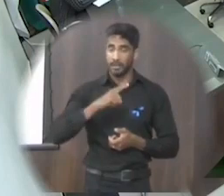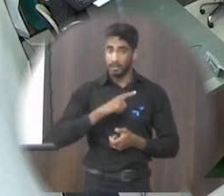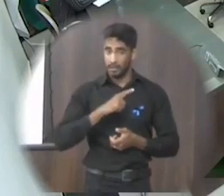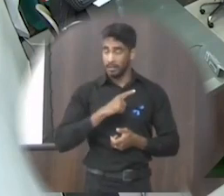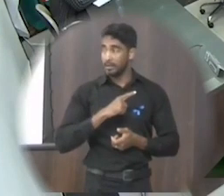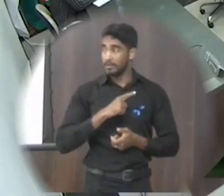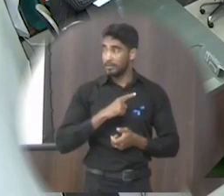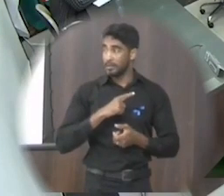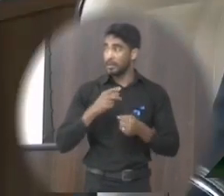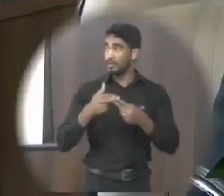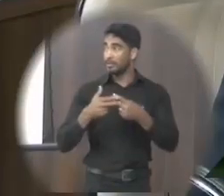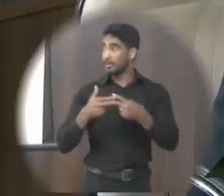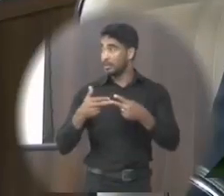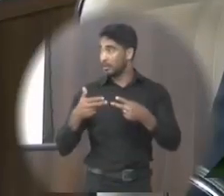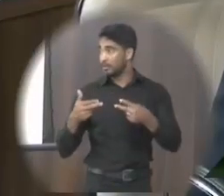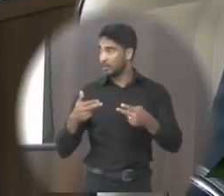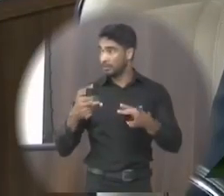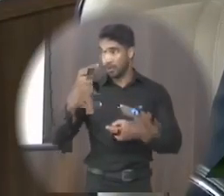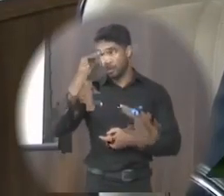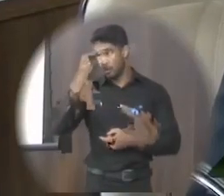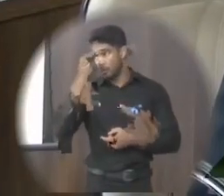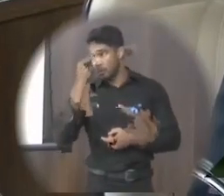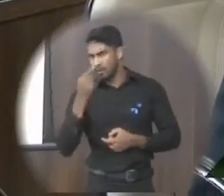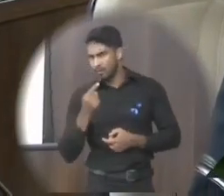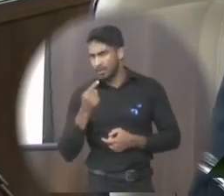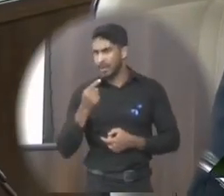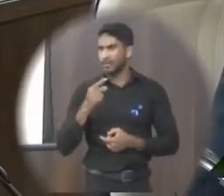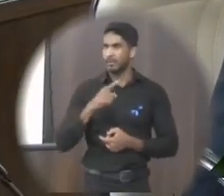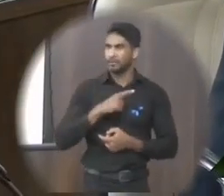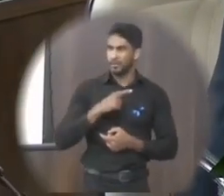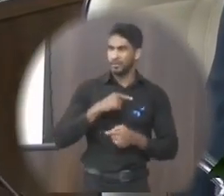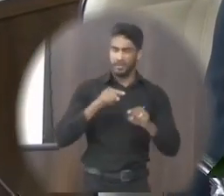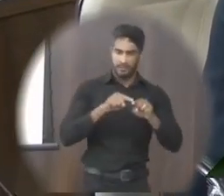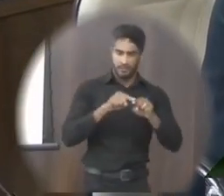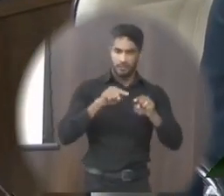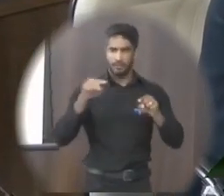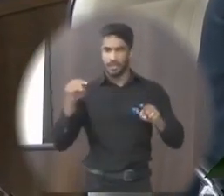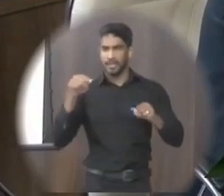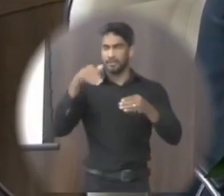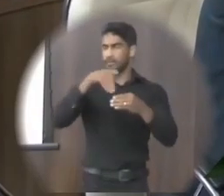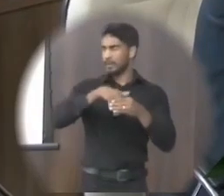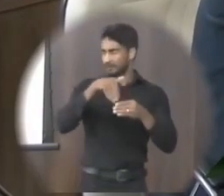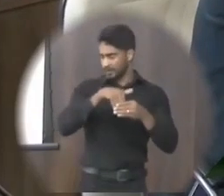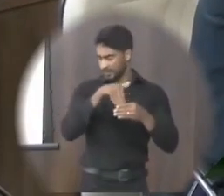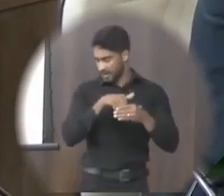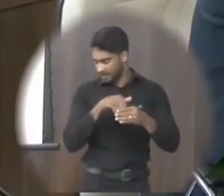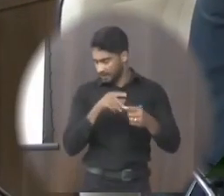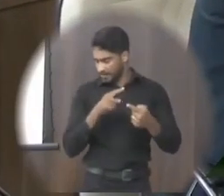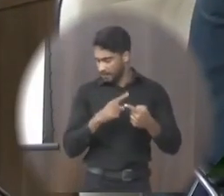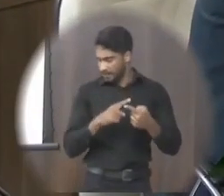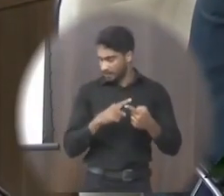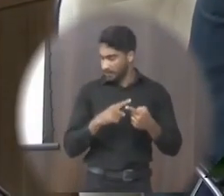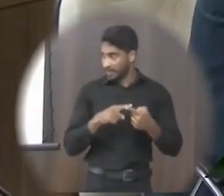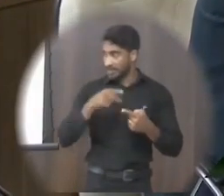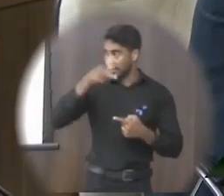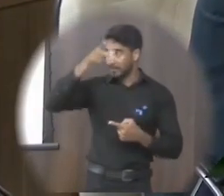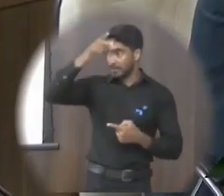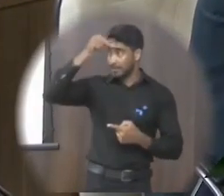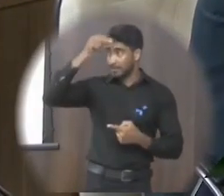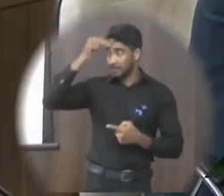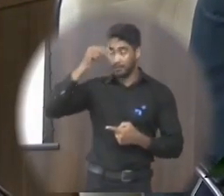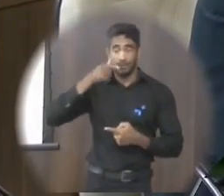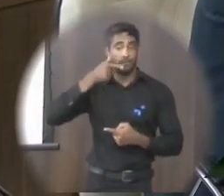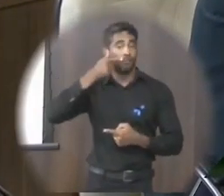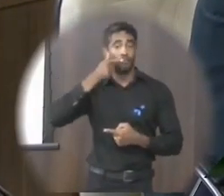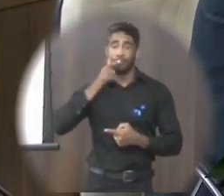cima que vêm obrigatório. Então, nós temos um prazo para votar, porque senão a prefeitura não vai conseguir a